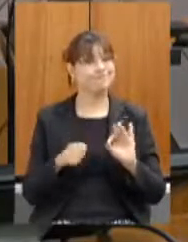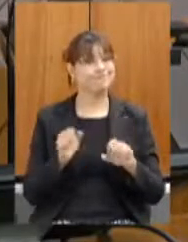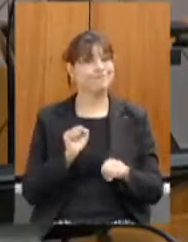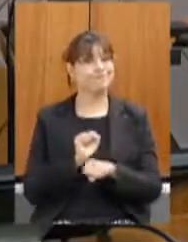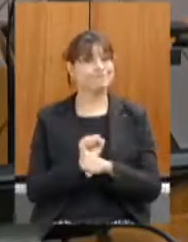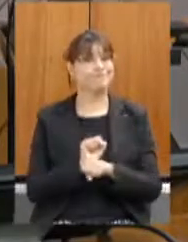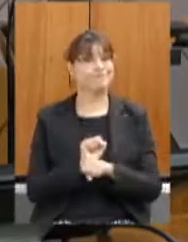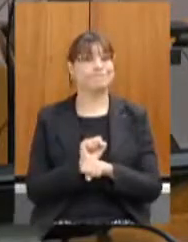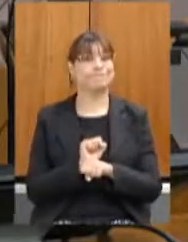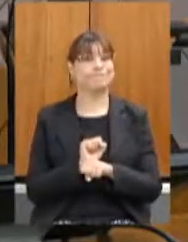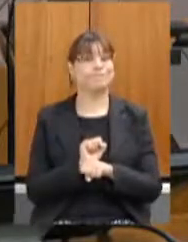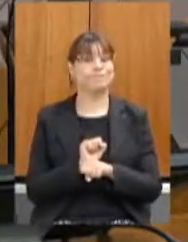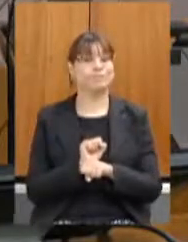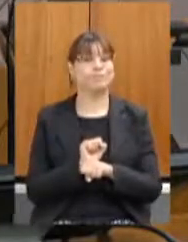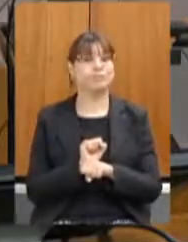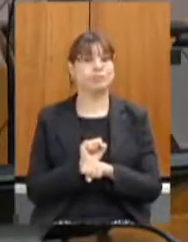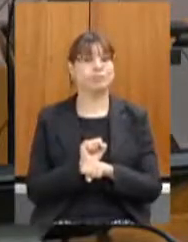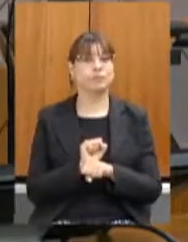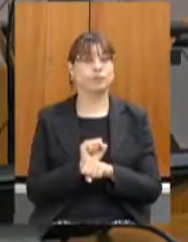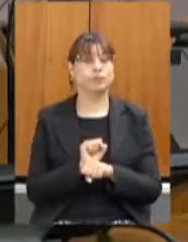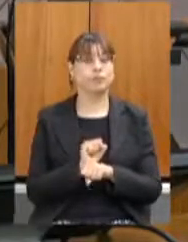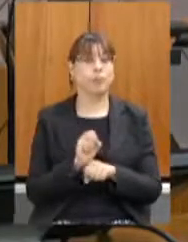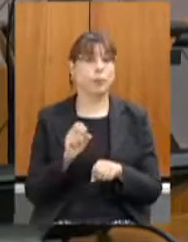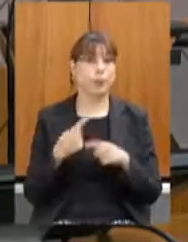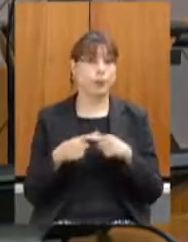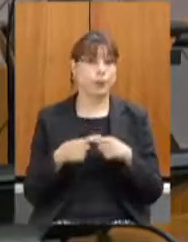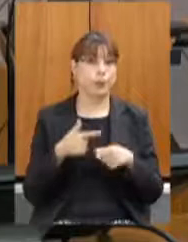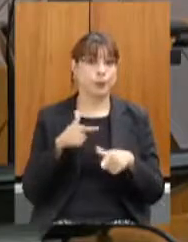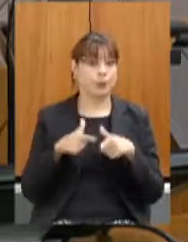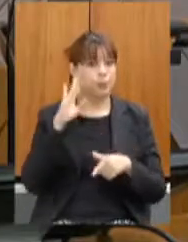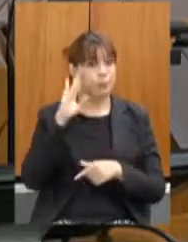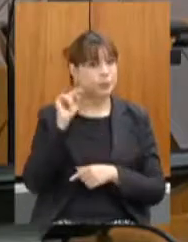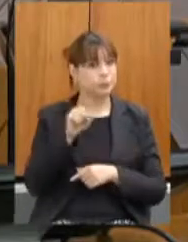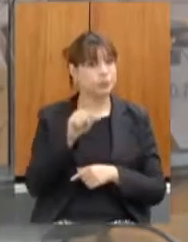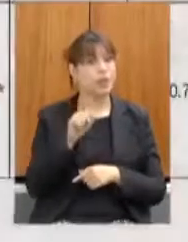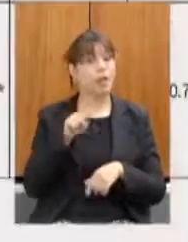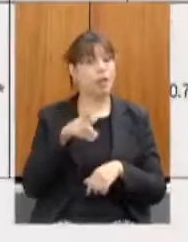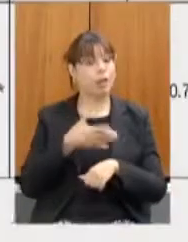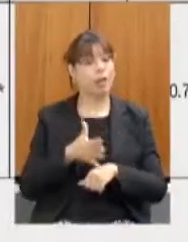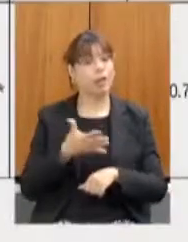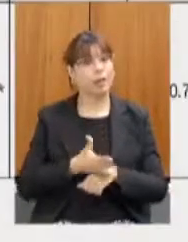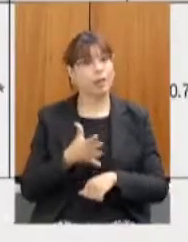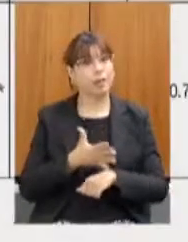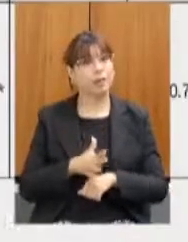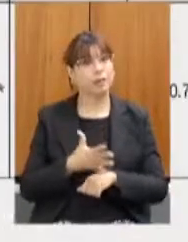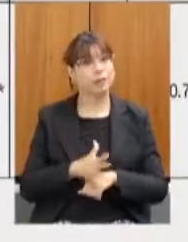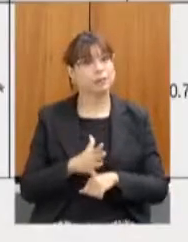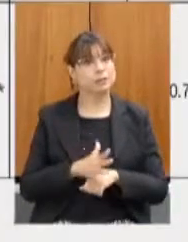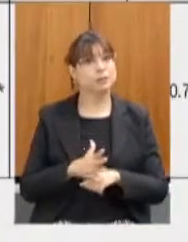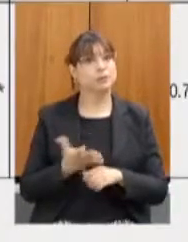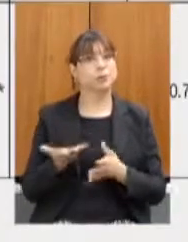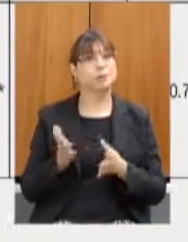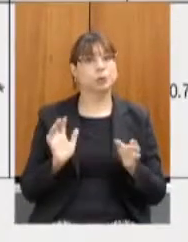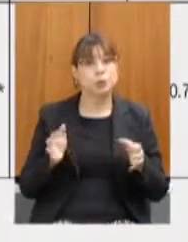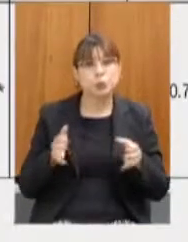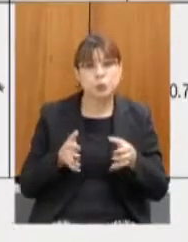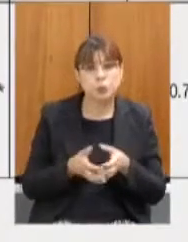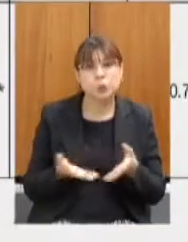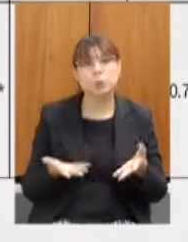principalmente é a principal ação desse programa é treinamento é reunir pessoas e